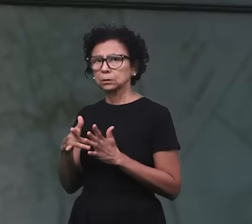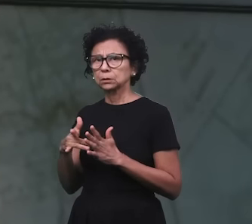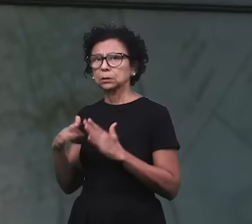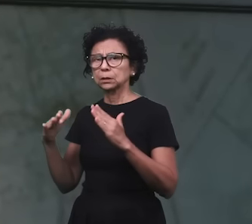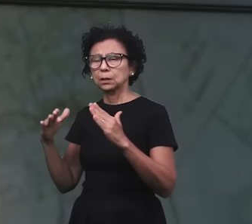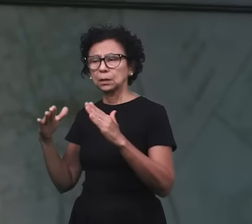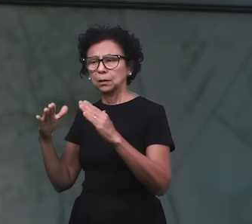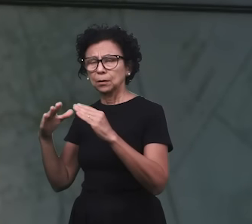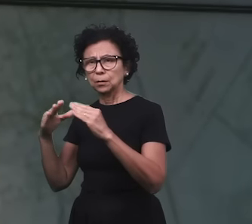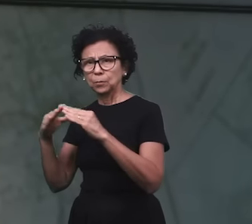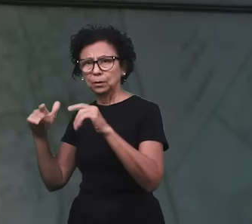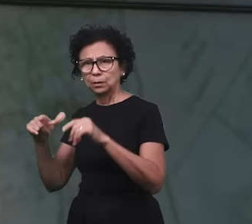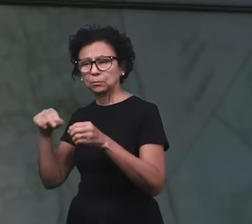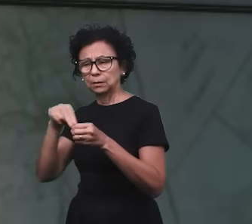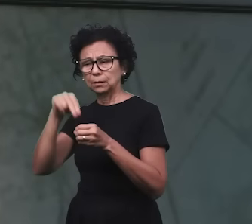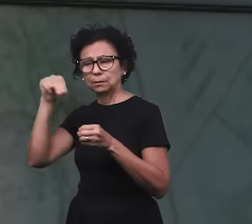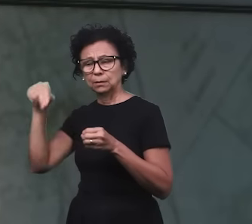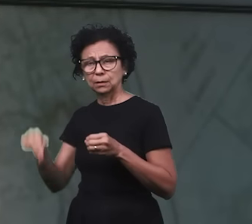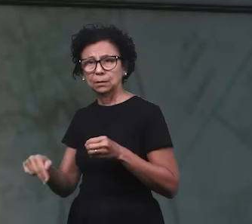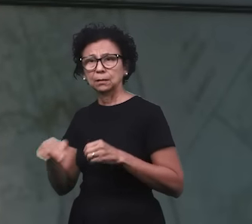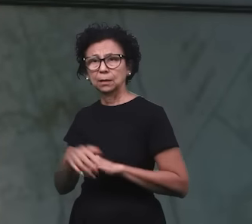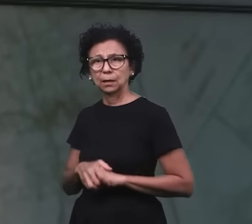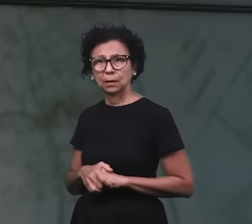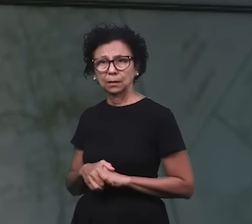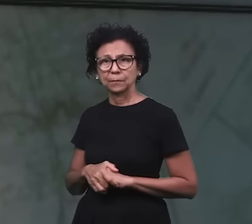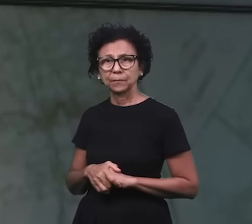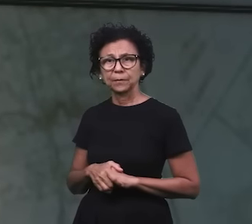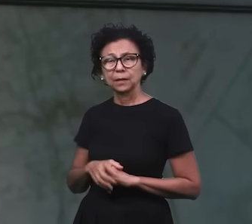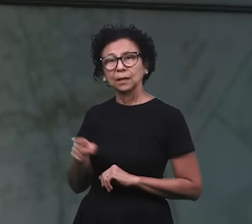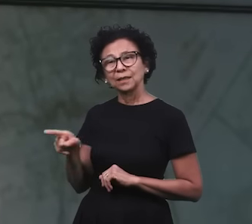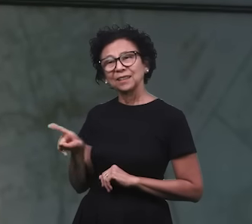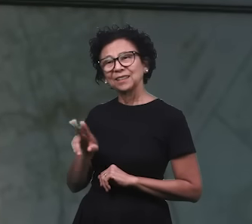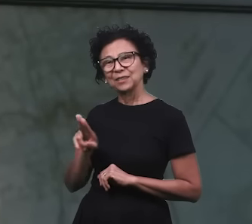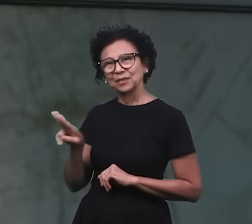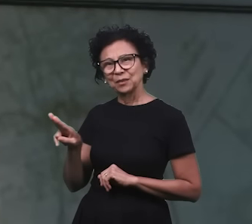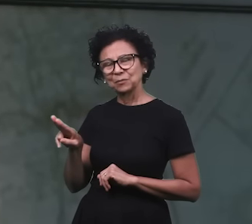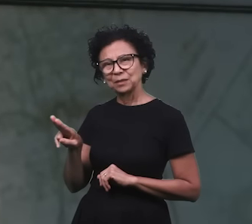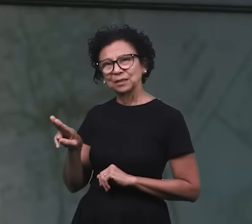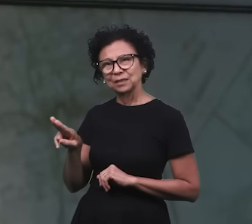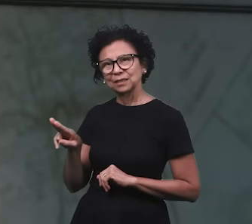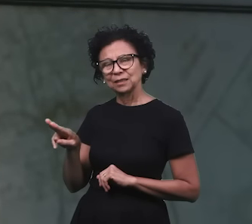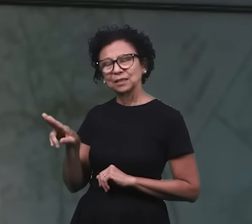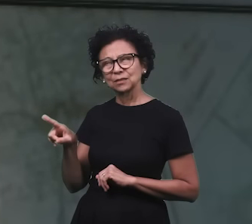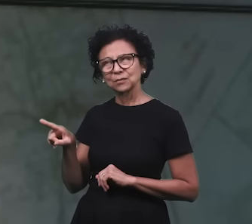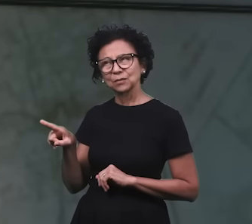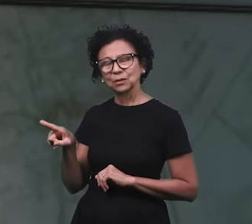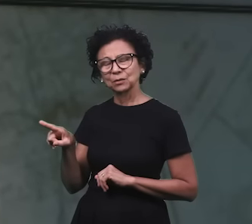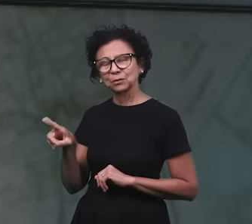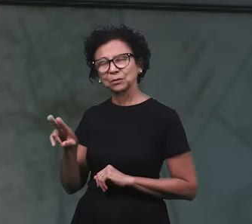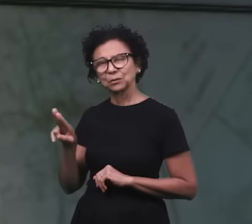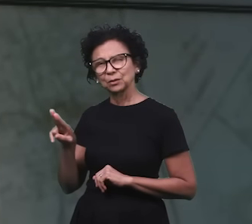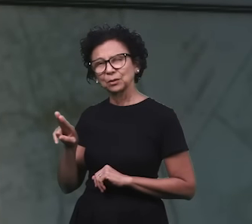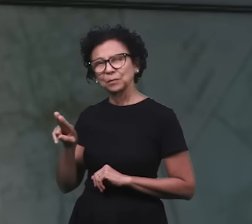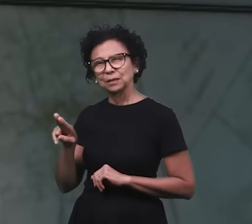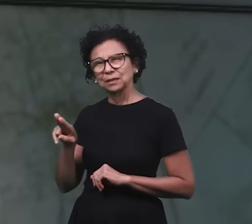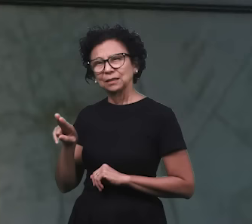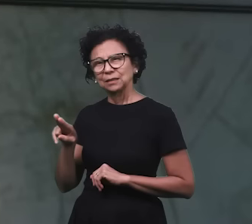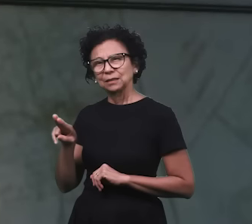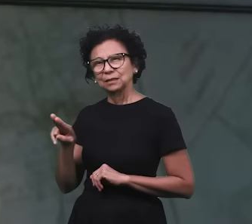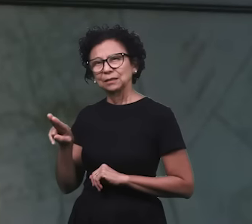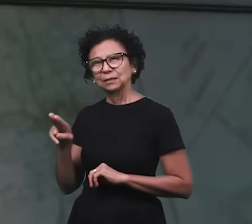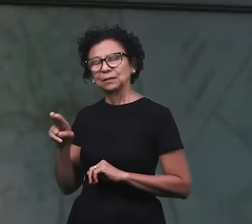aqui está dizendo, os profetas disseram que ele será chamado Nazareno. Então, aonde que está essa profecia, não